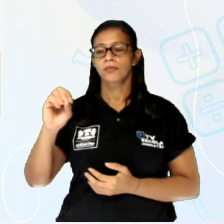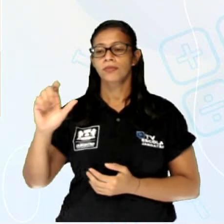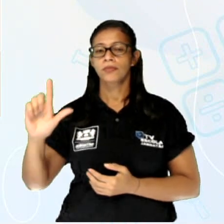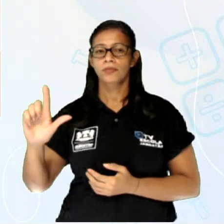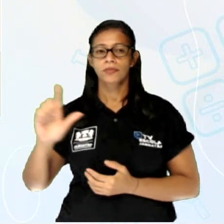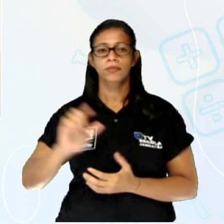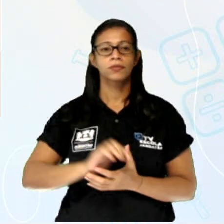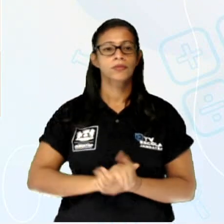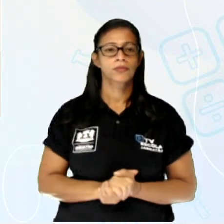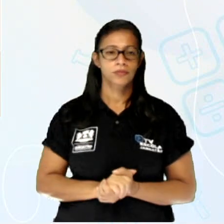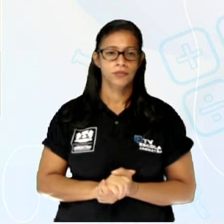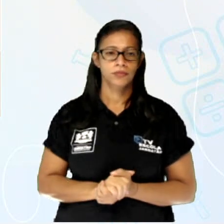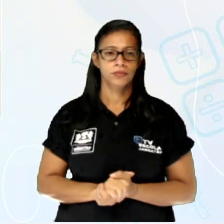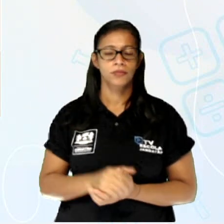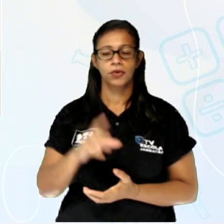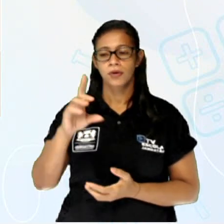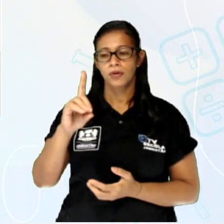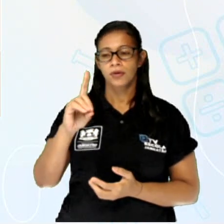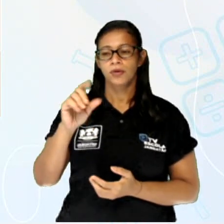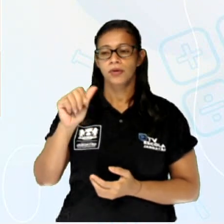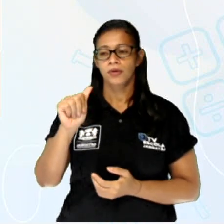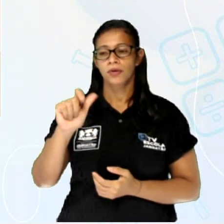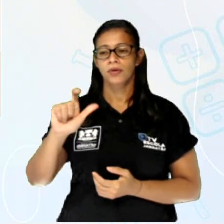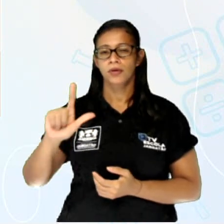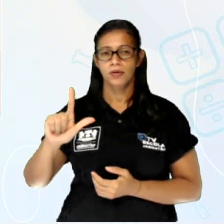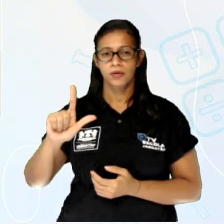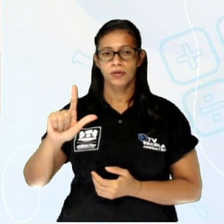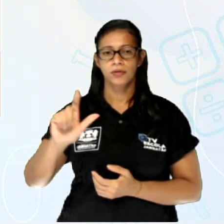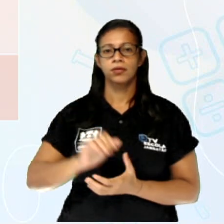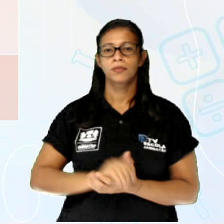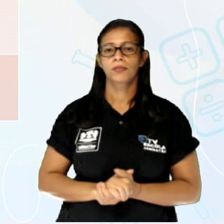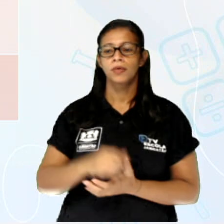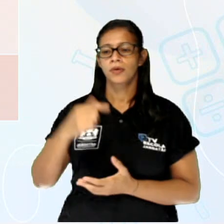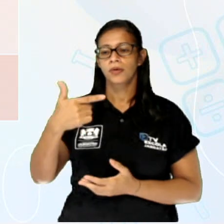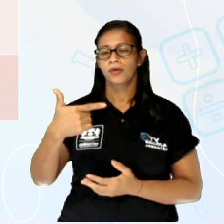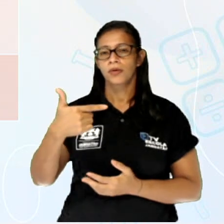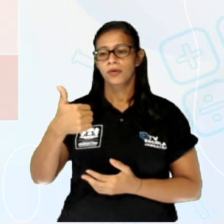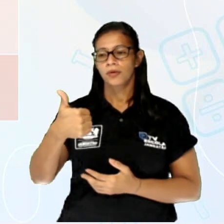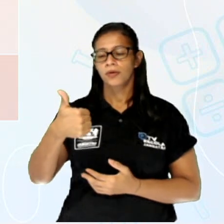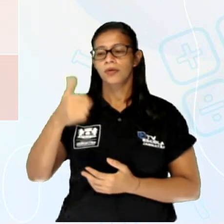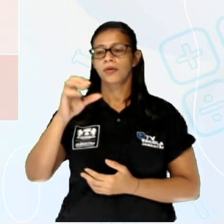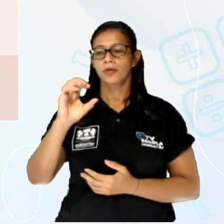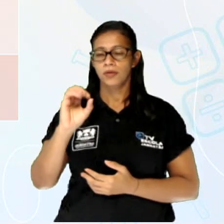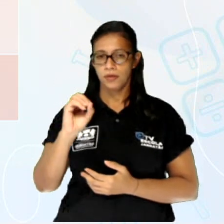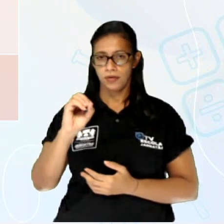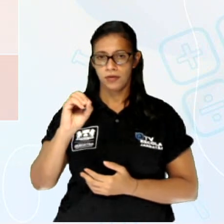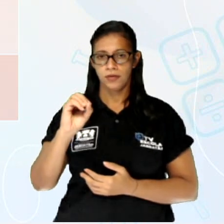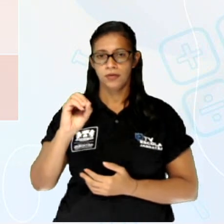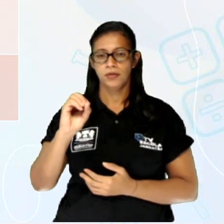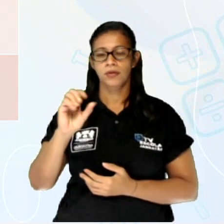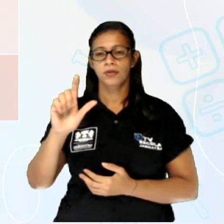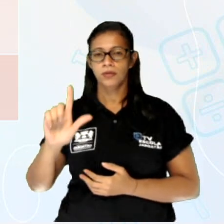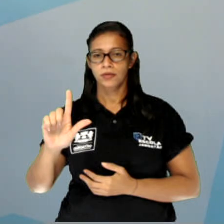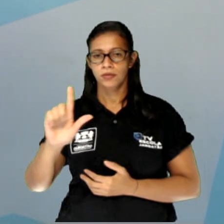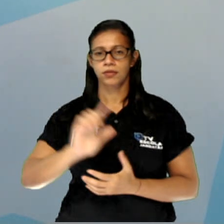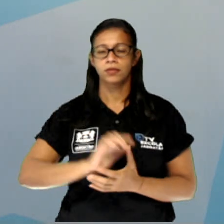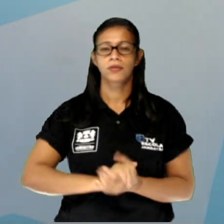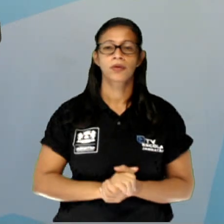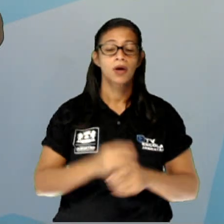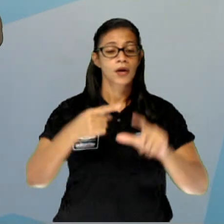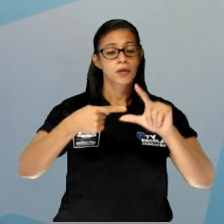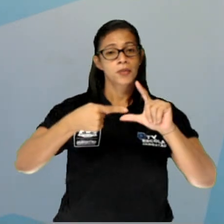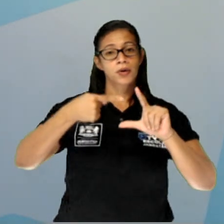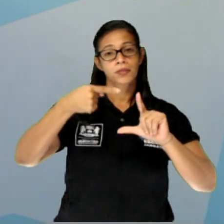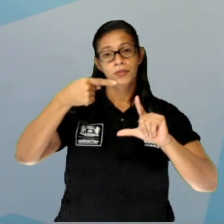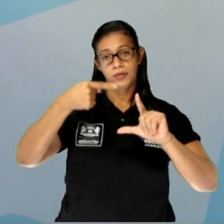Decalitro, símbolo DAL, valor 10 litros. Para medir capacidades menores